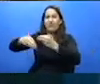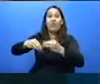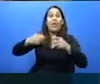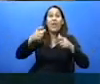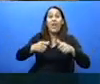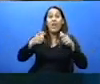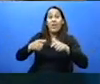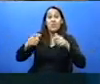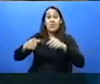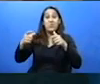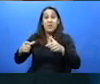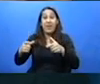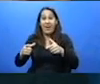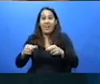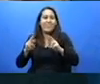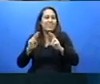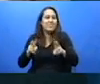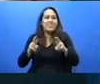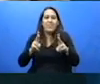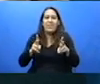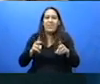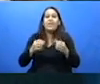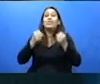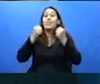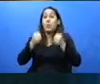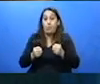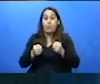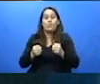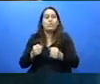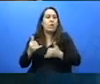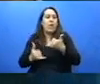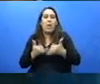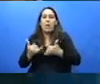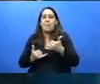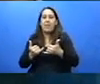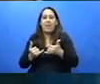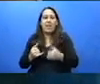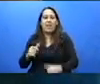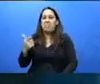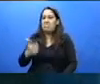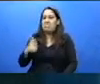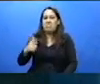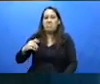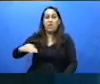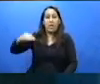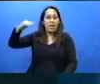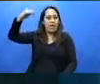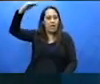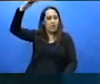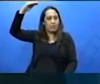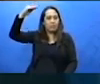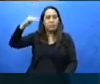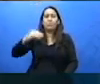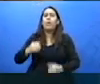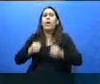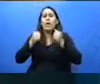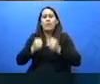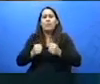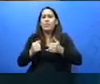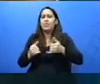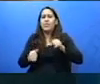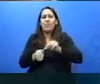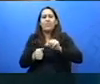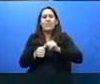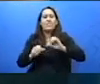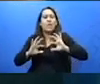por arame farpado, onde os adultos não mandavam e todas as besteiras que as crianças fazem